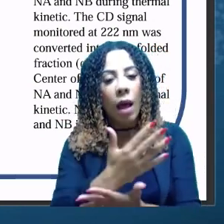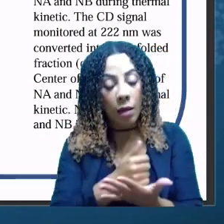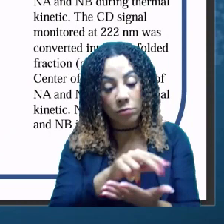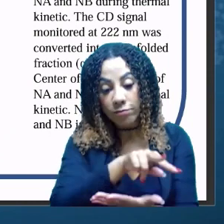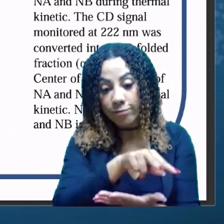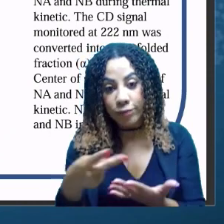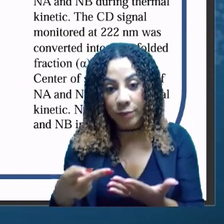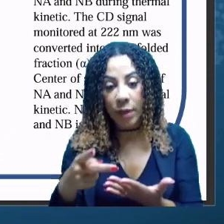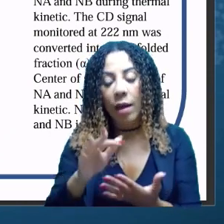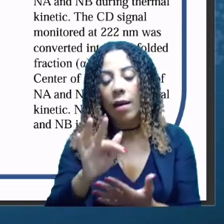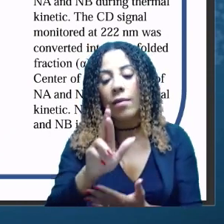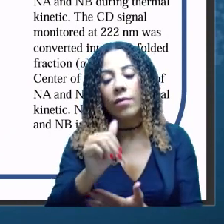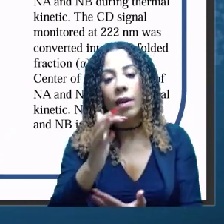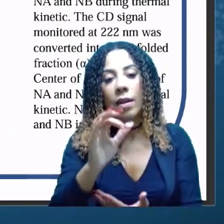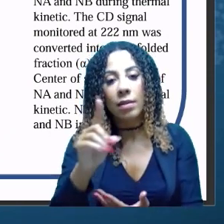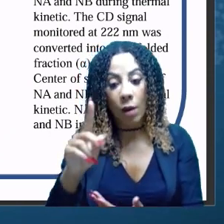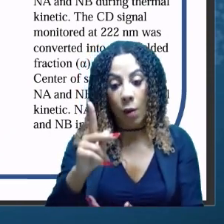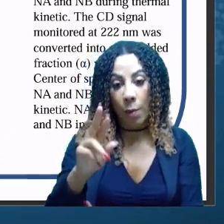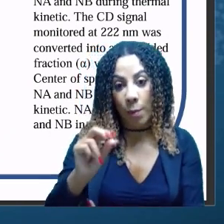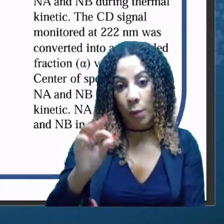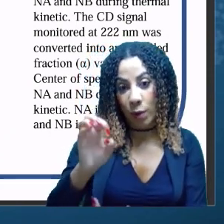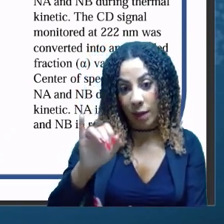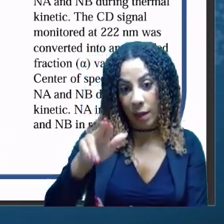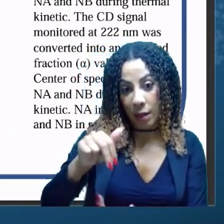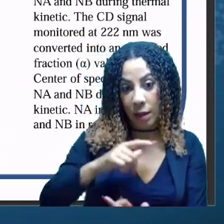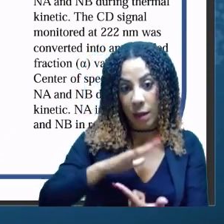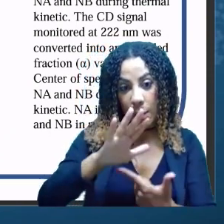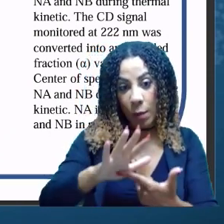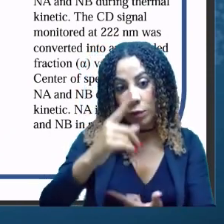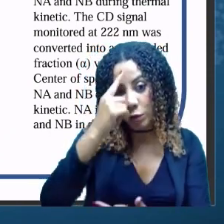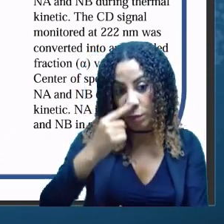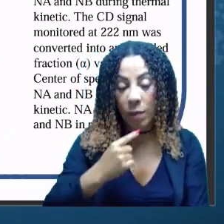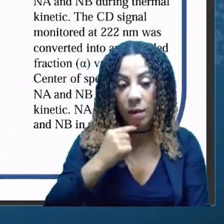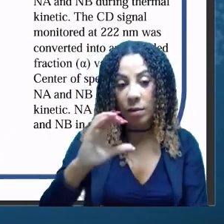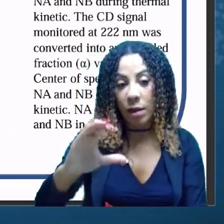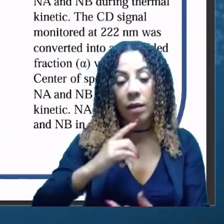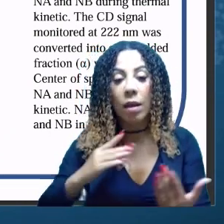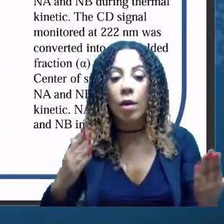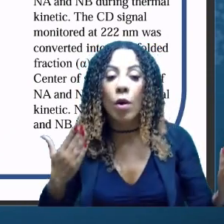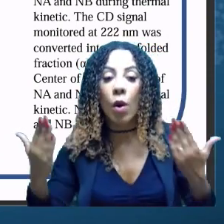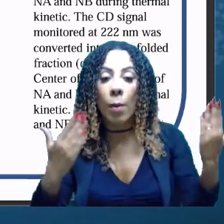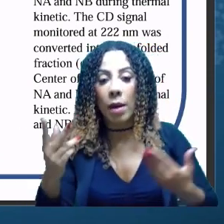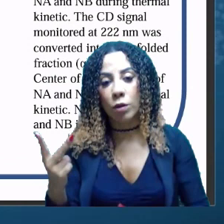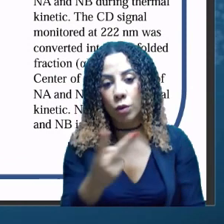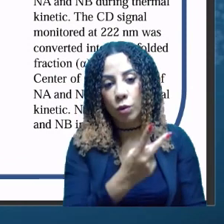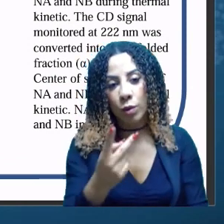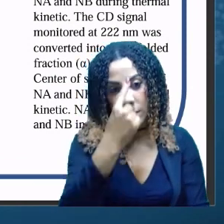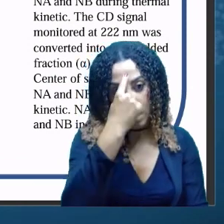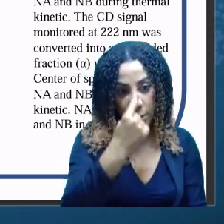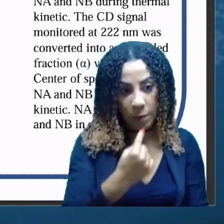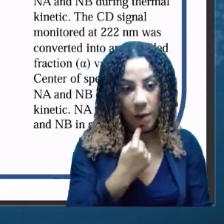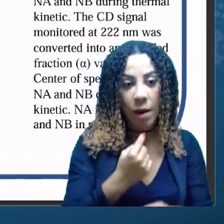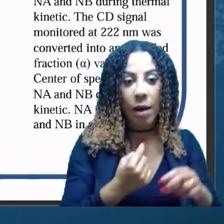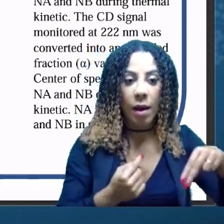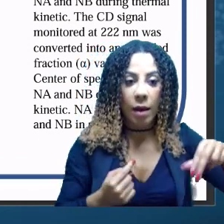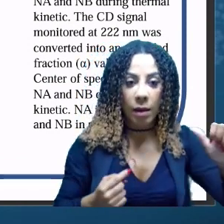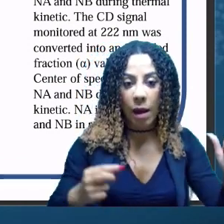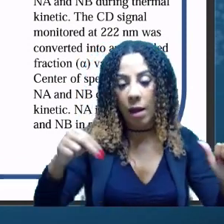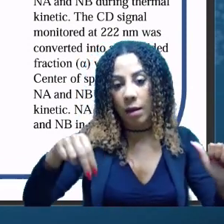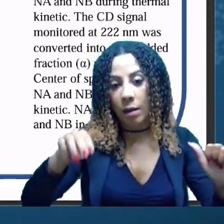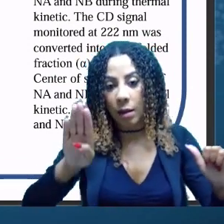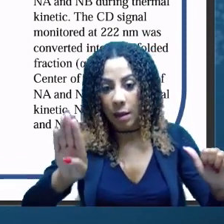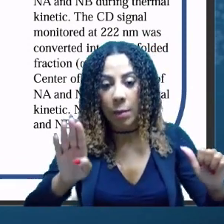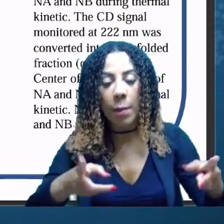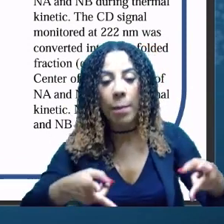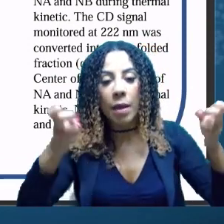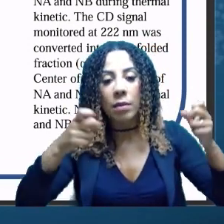desnivelamento de proteína é apresentado na figura C, onde a gente tem a comparação dos dois perfis, né, das proteínas NA e NB. É observado, então, um aumento,